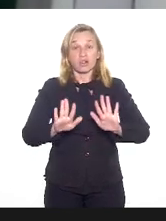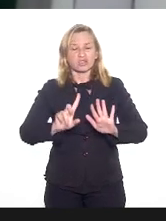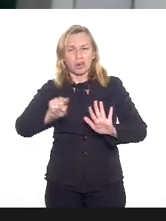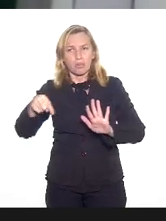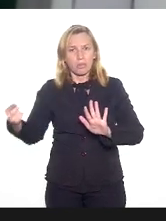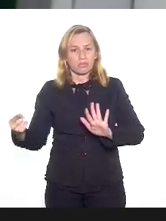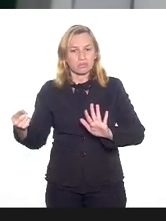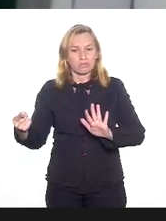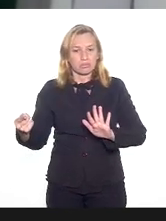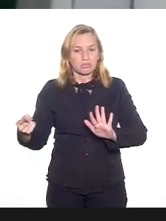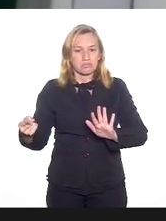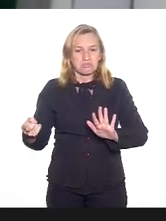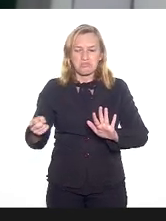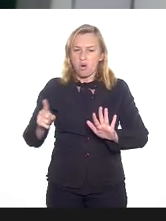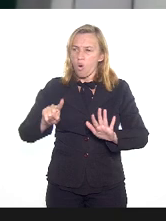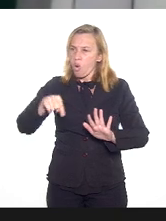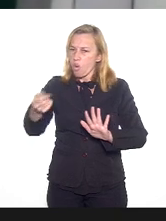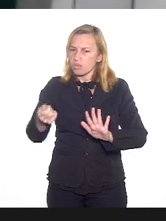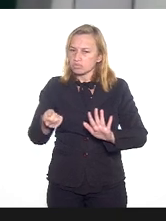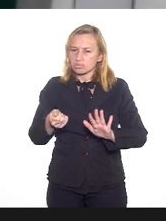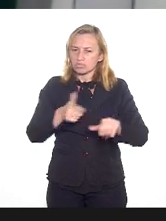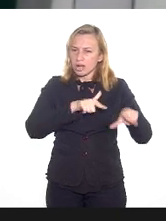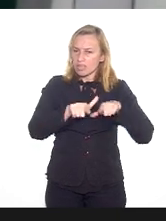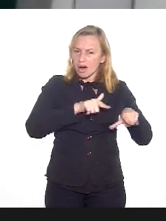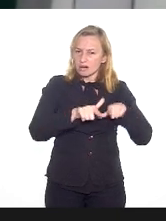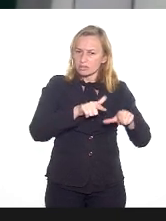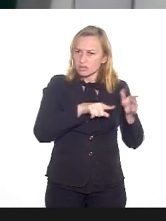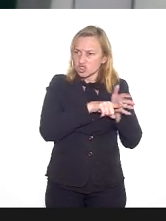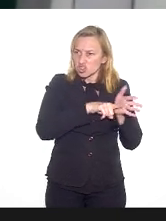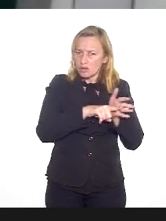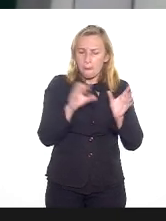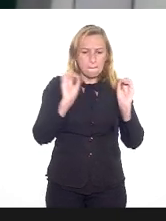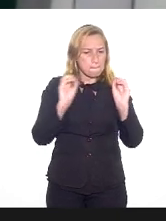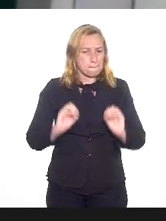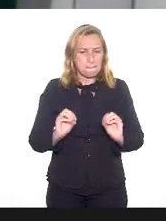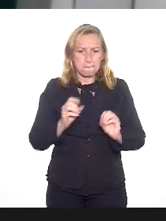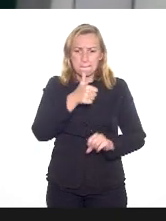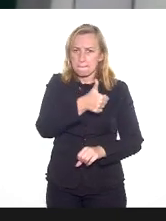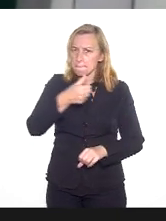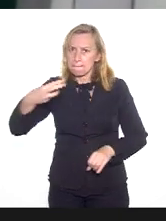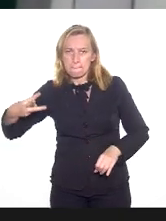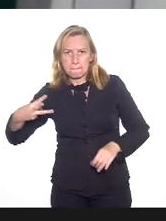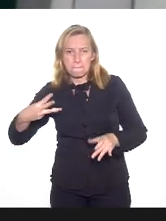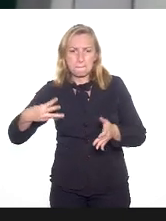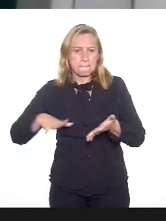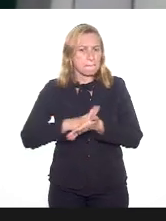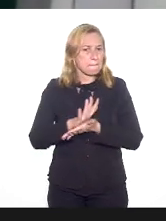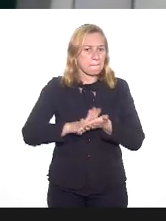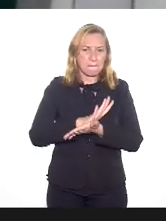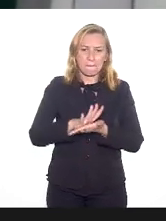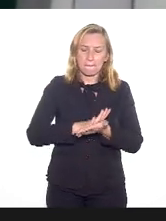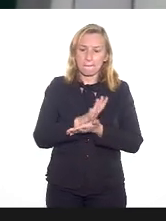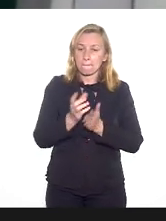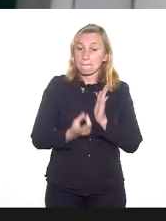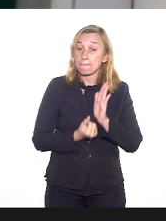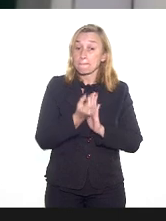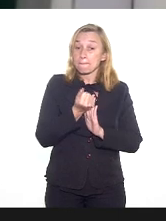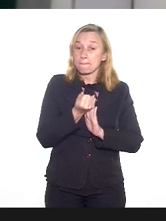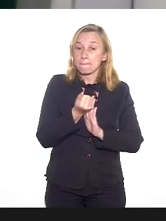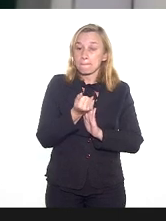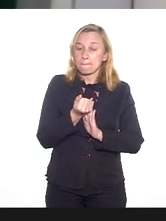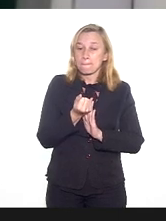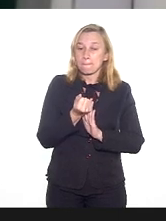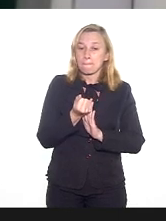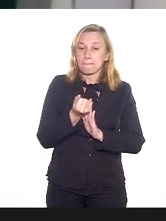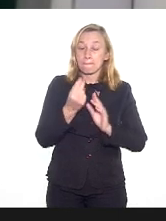disso, nenhuma outra operação, nem a que foi feita em 2013 novamente, tendo como agente financeiro a Caixa Econômica